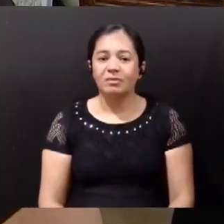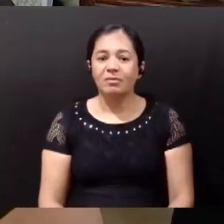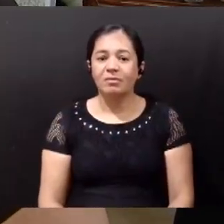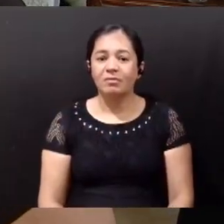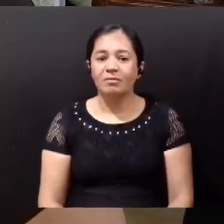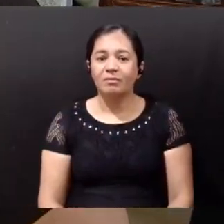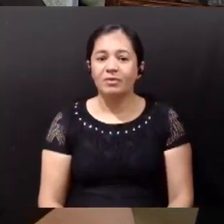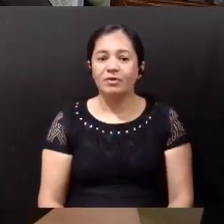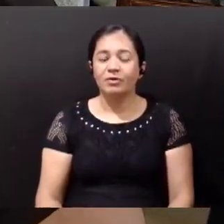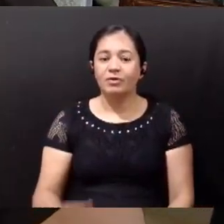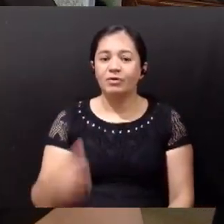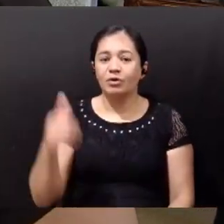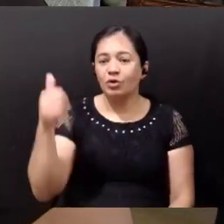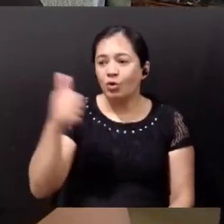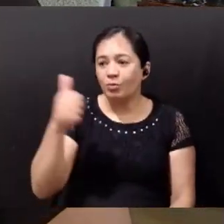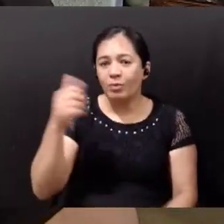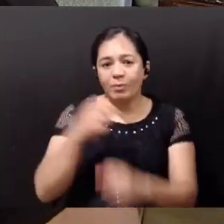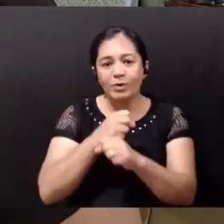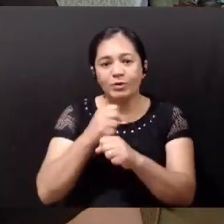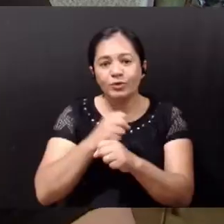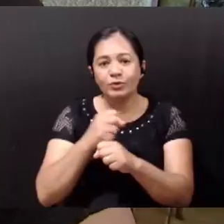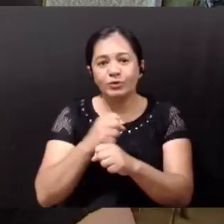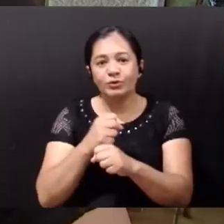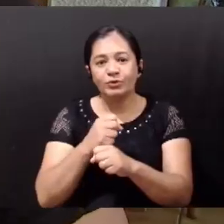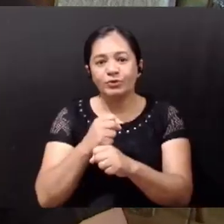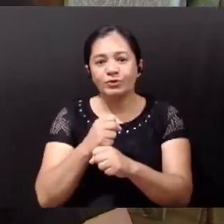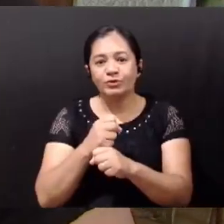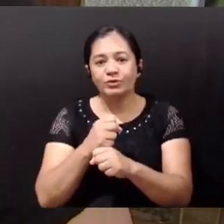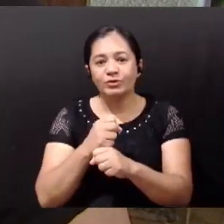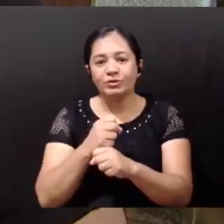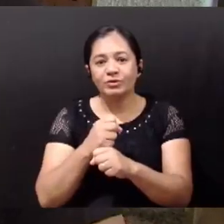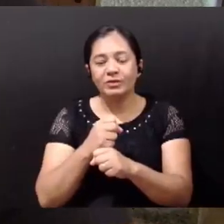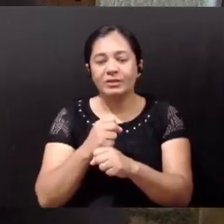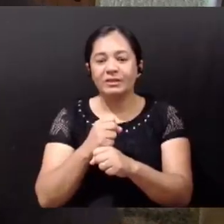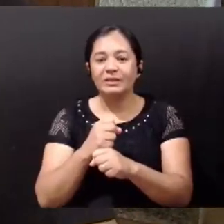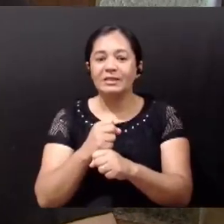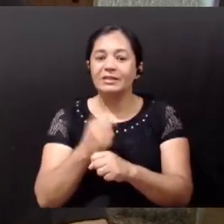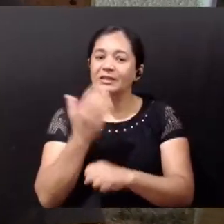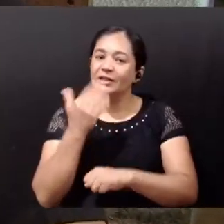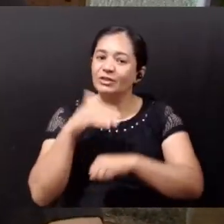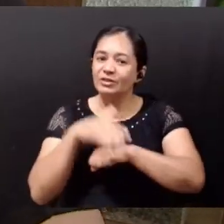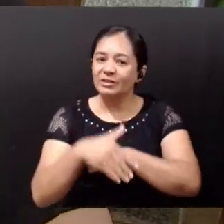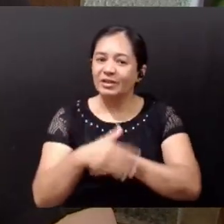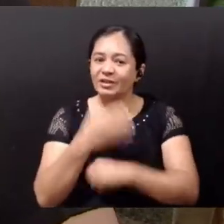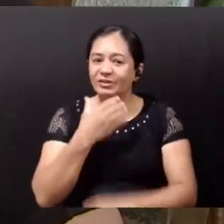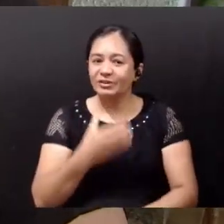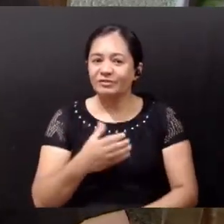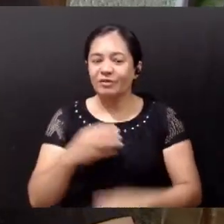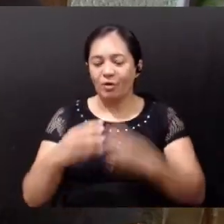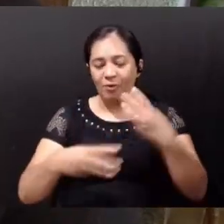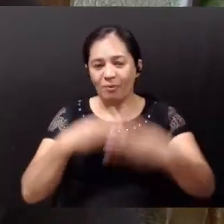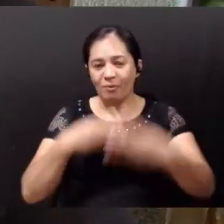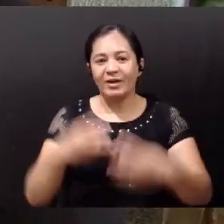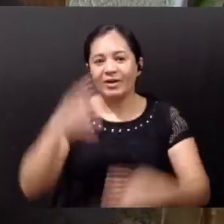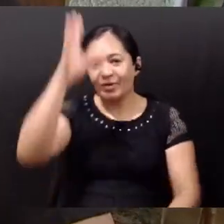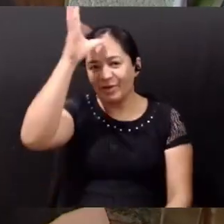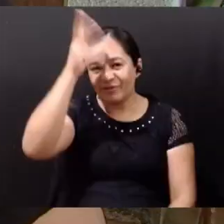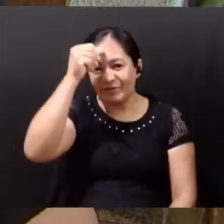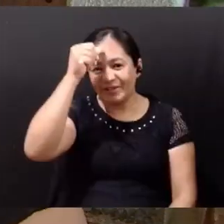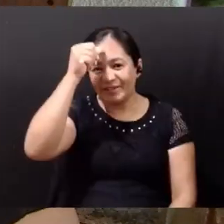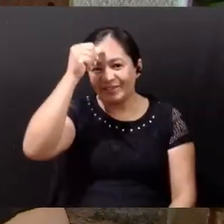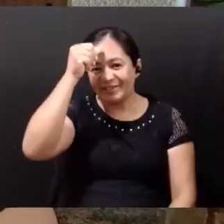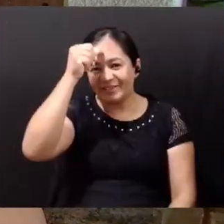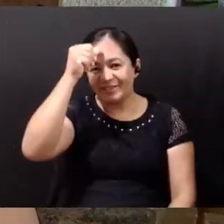primeiro ano que a gente fez esse jantar de Natal, foi macarrão e foi frango, né?